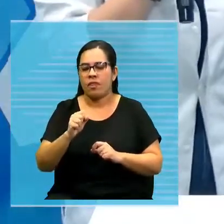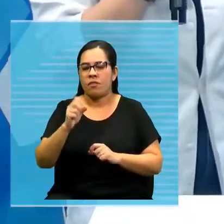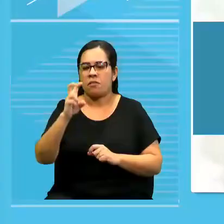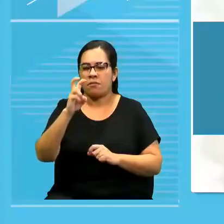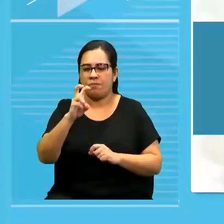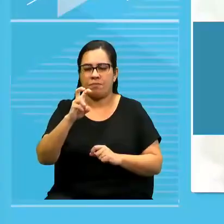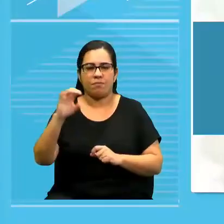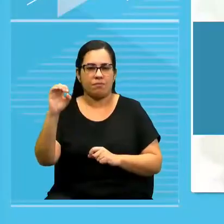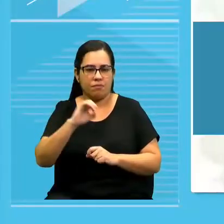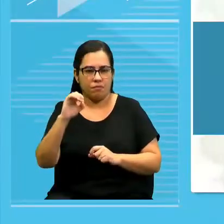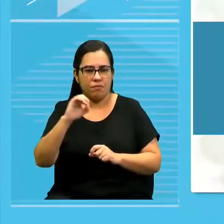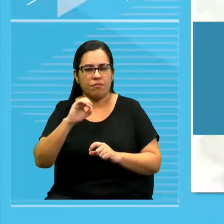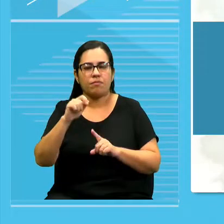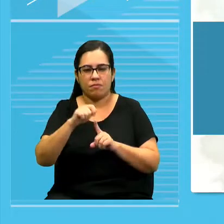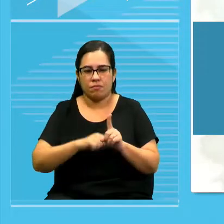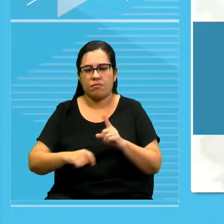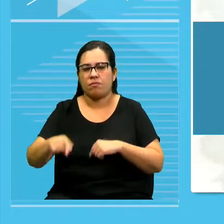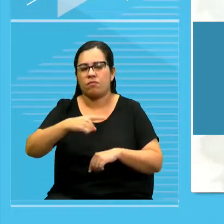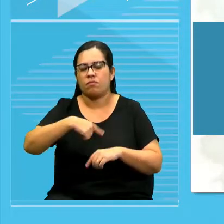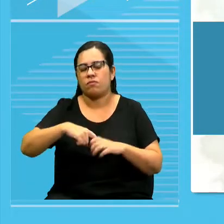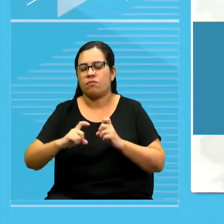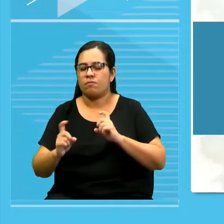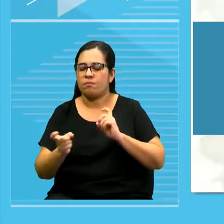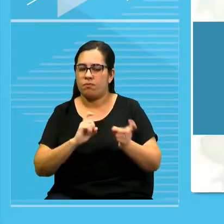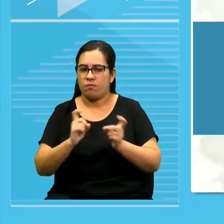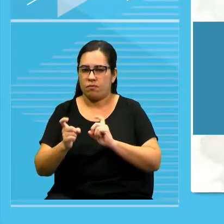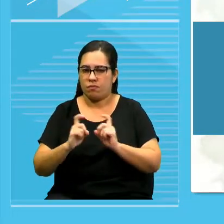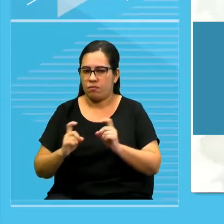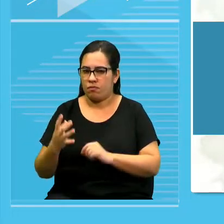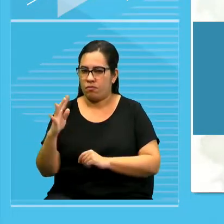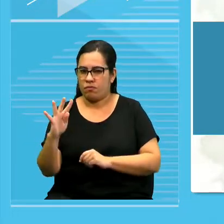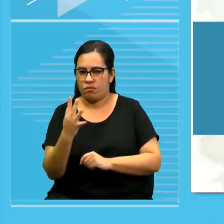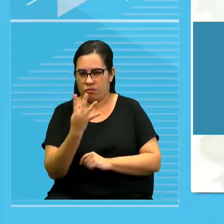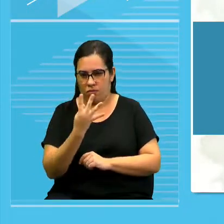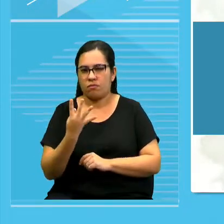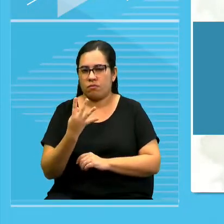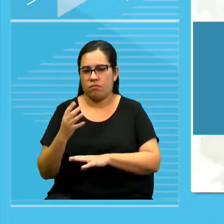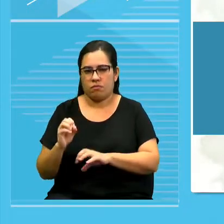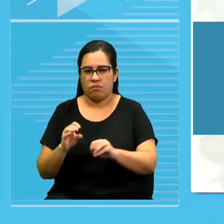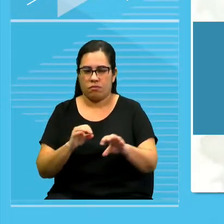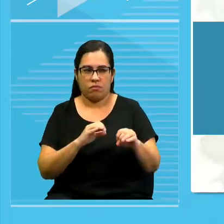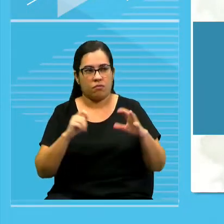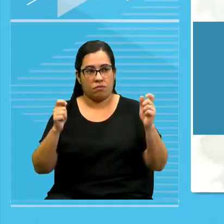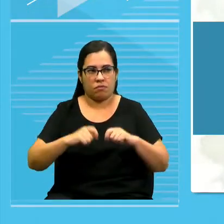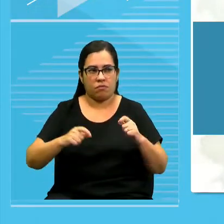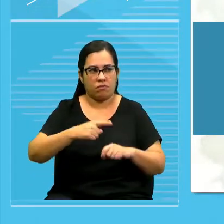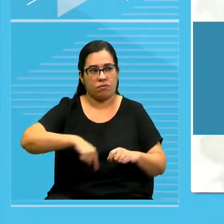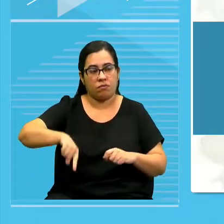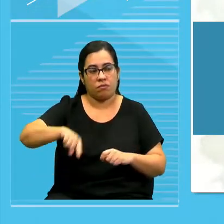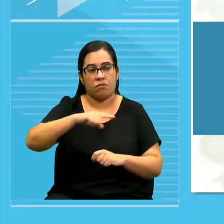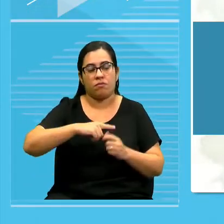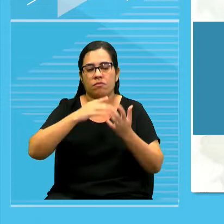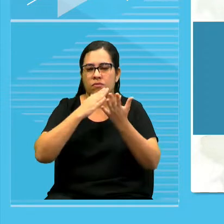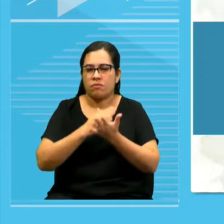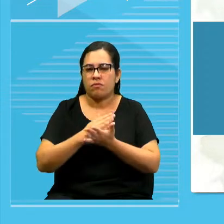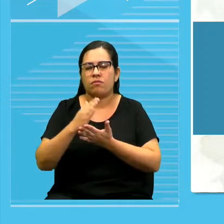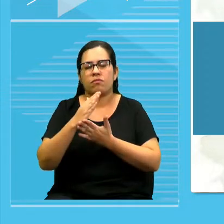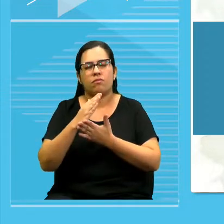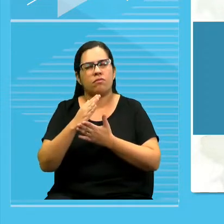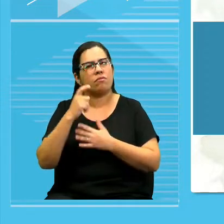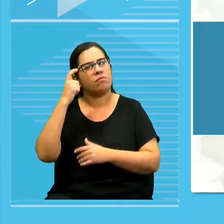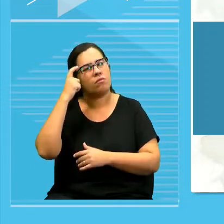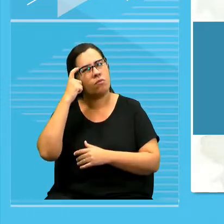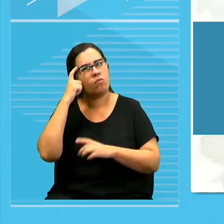nós iremos com discutir sobre os Quatro Pilares da Educação Hoje a gente vai fazer uma introdução entender